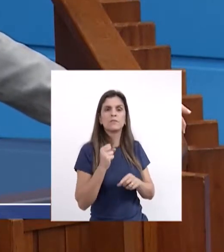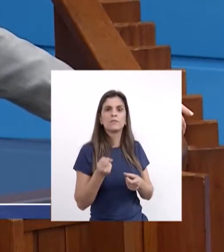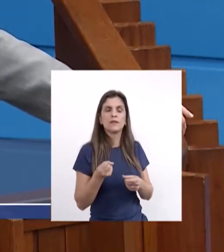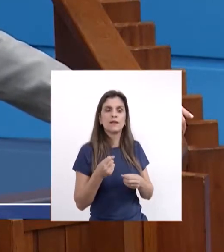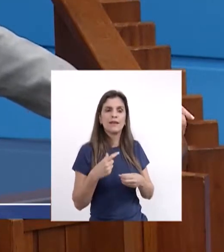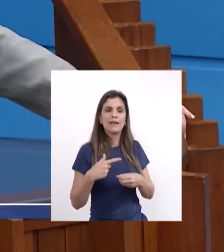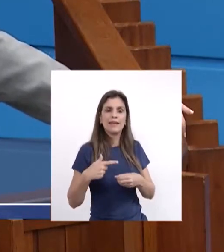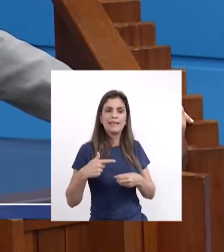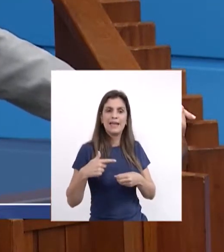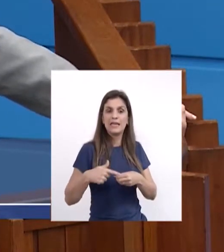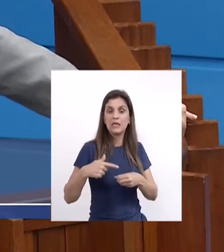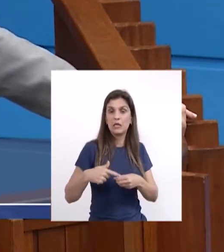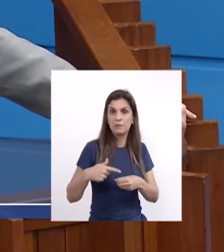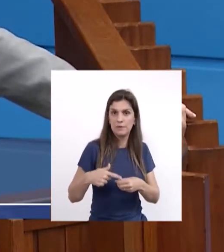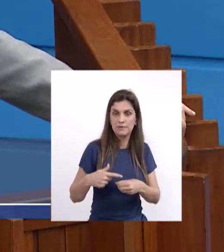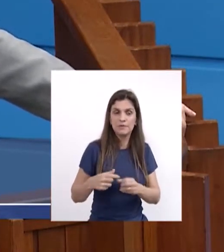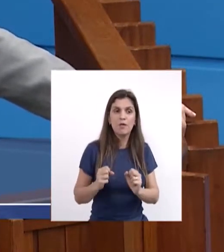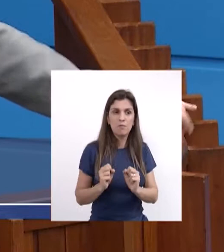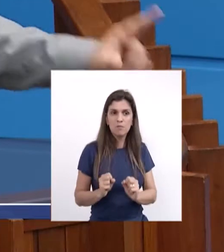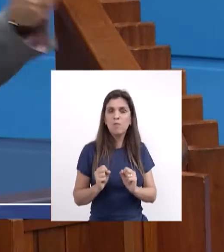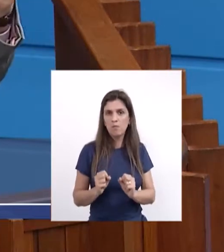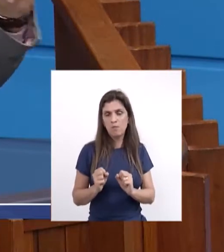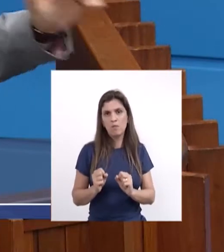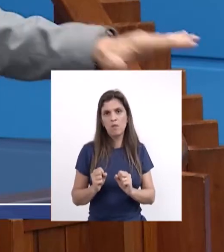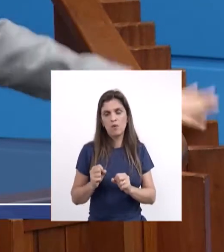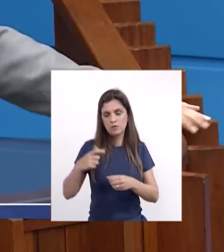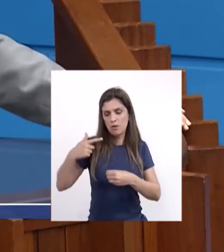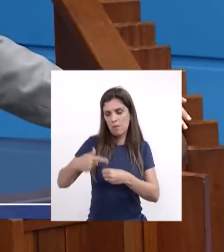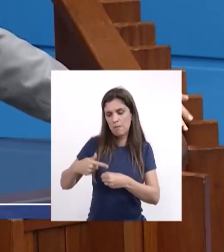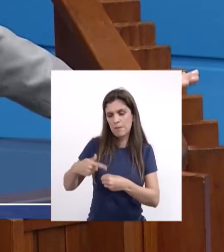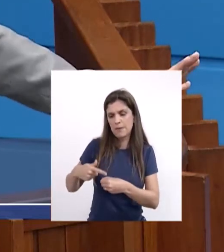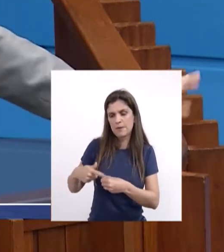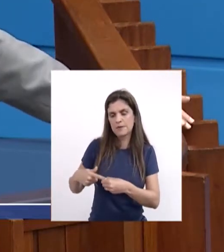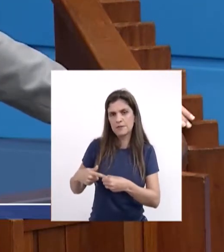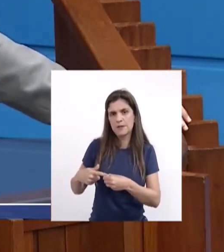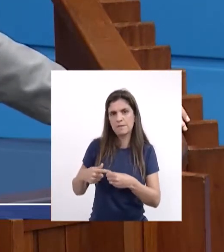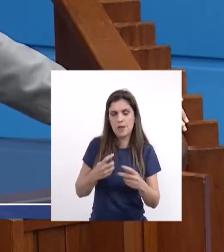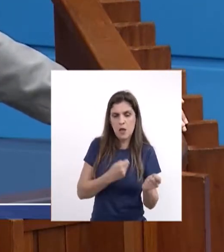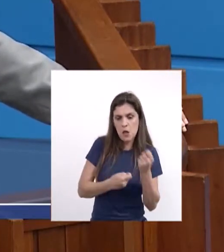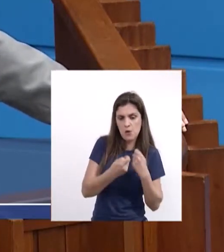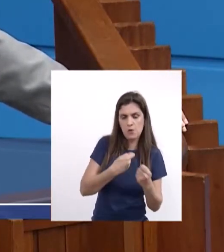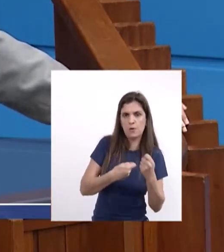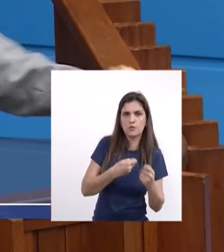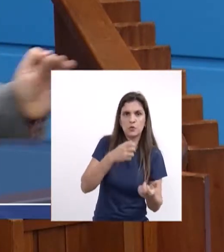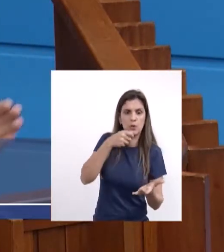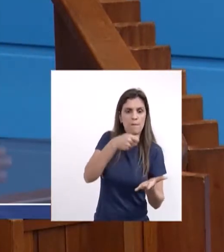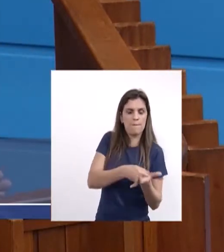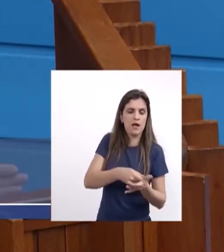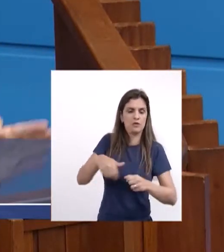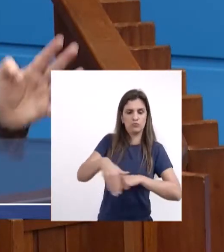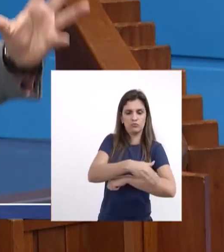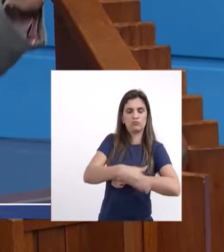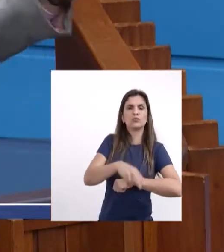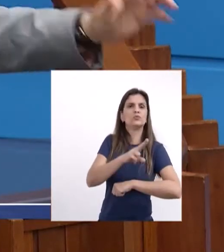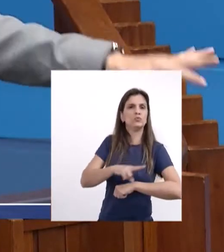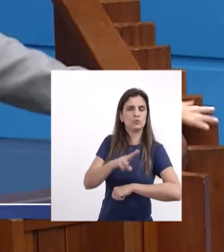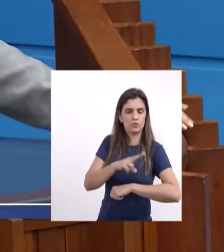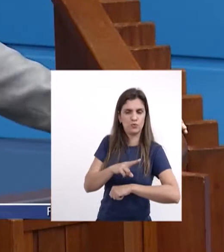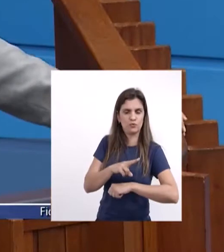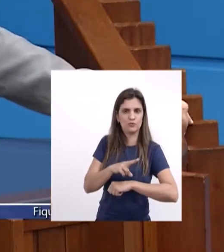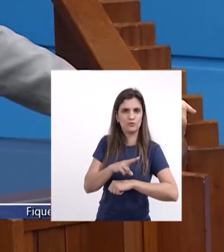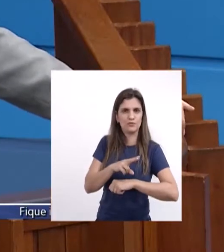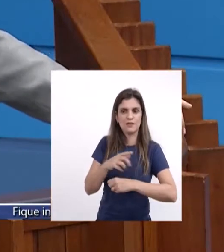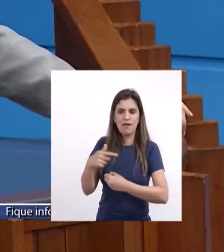abastecesse mais de 100 mil litros, 108 mil litros no posto Platinão, porque os caminhões